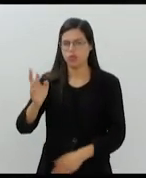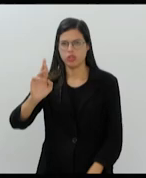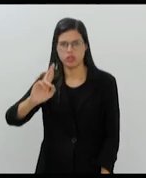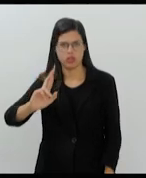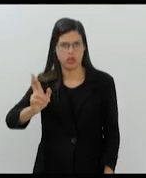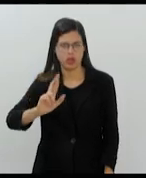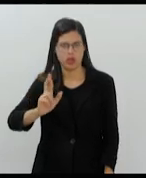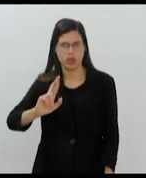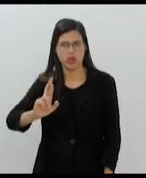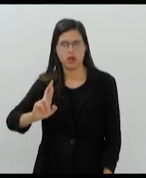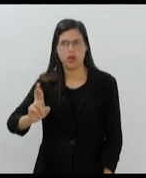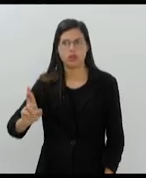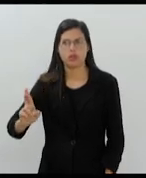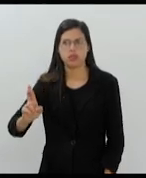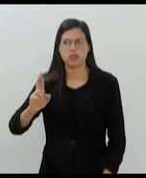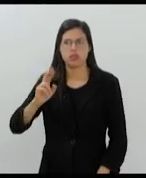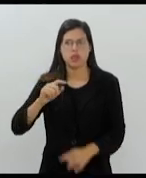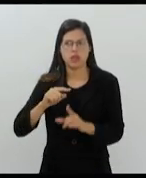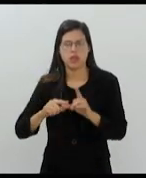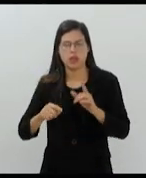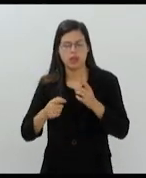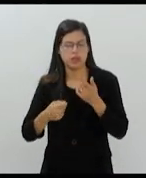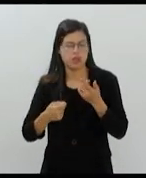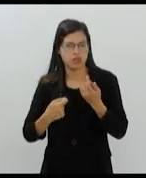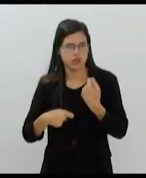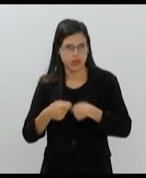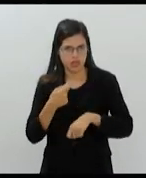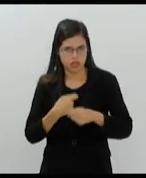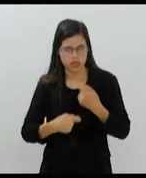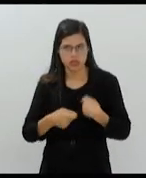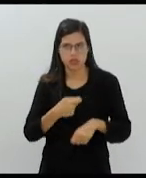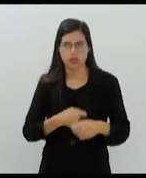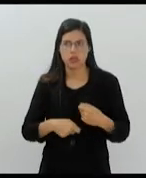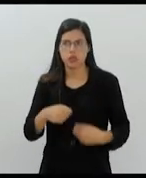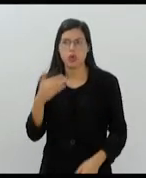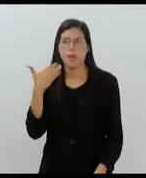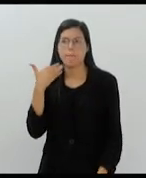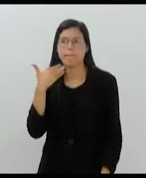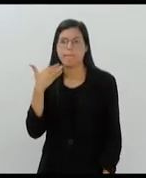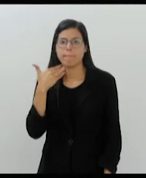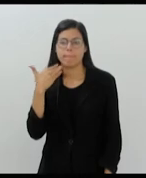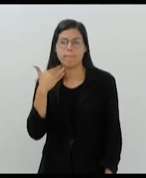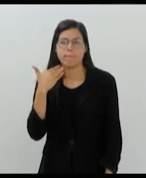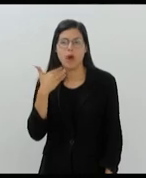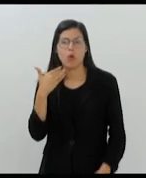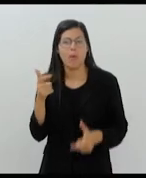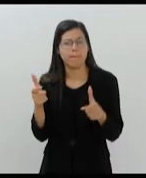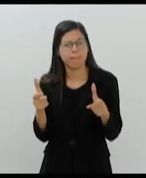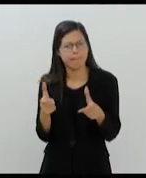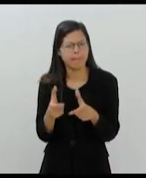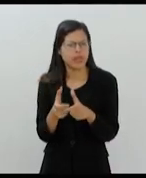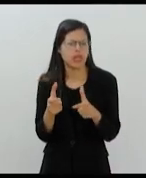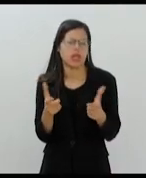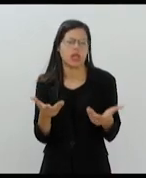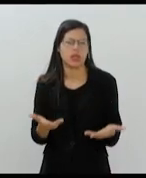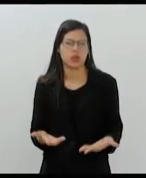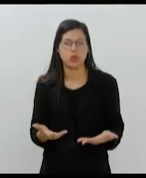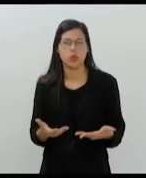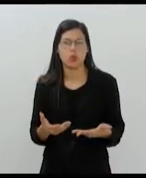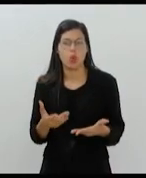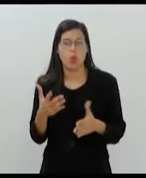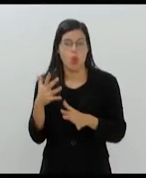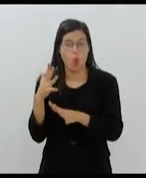R$494 milhões em letras financeiras de um banco de médio porte, cujo lucro